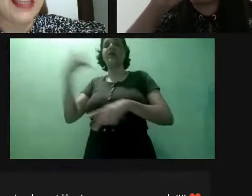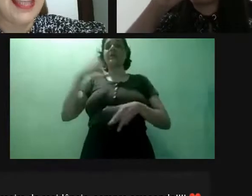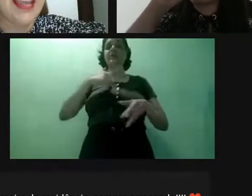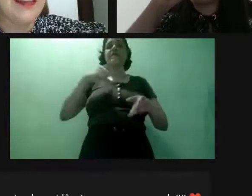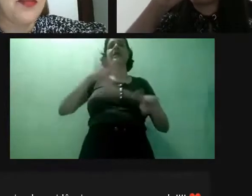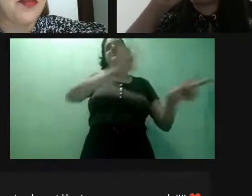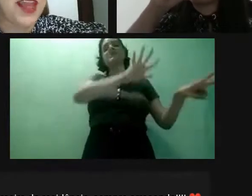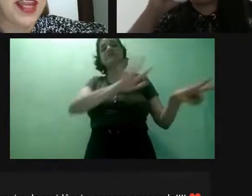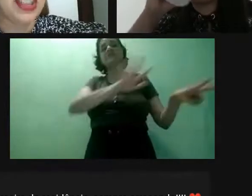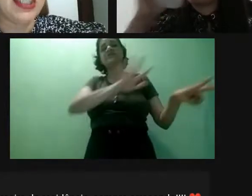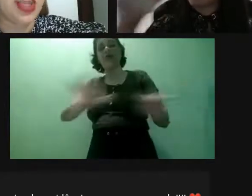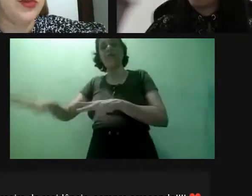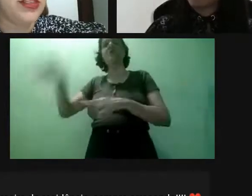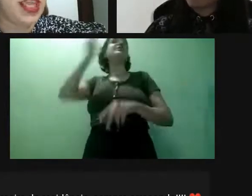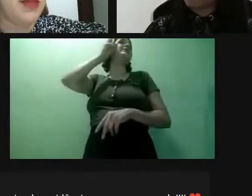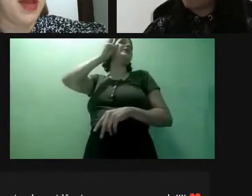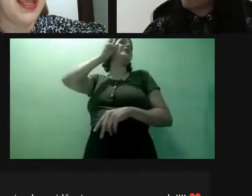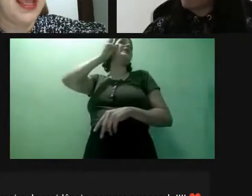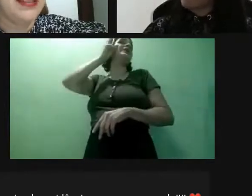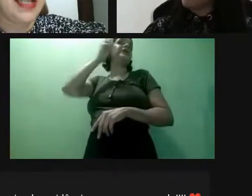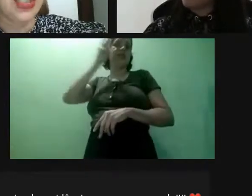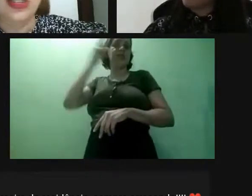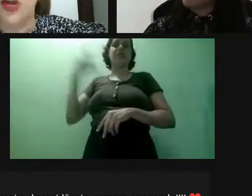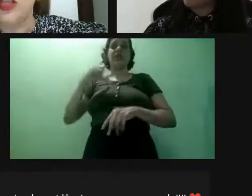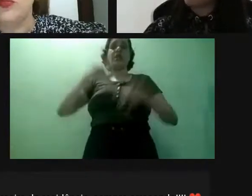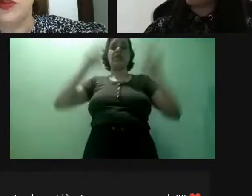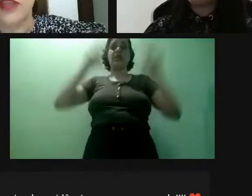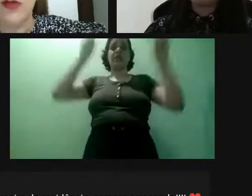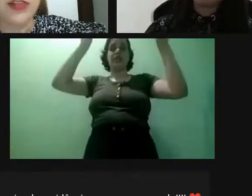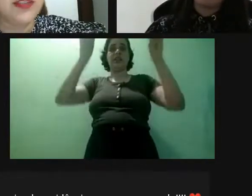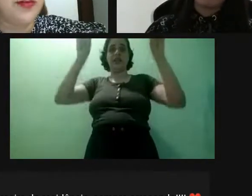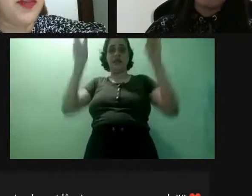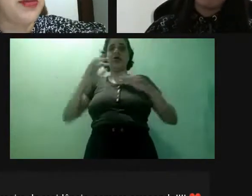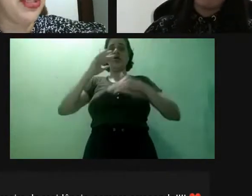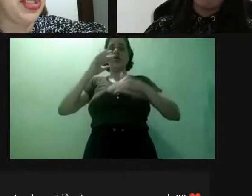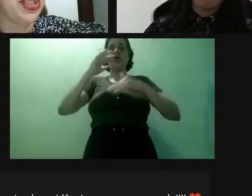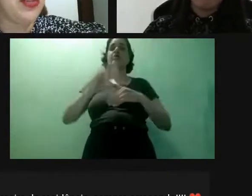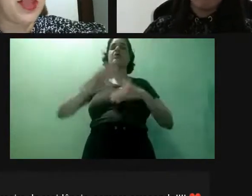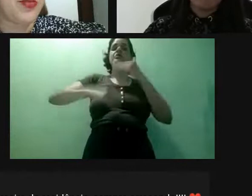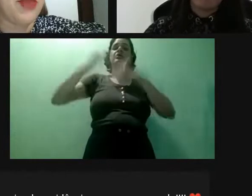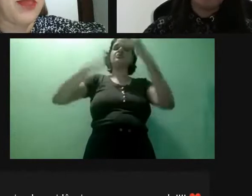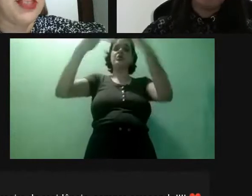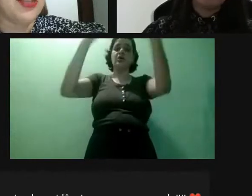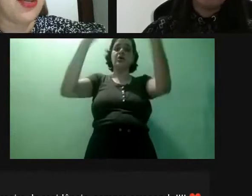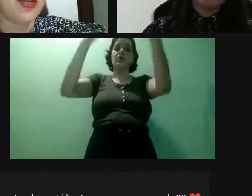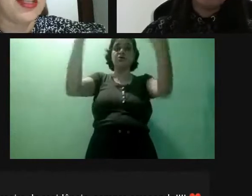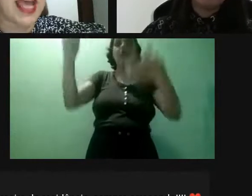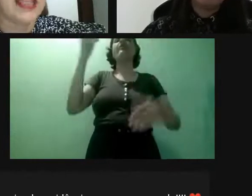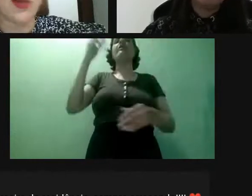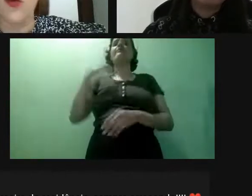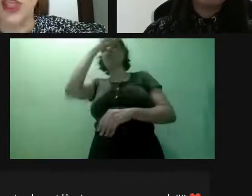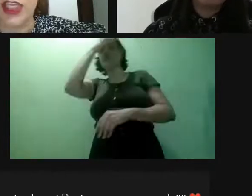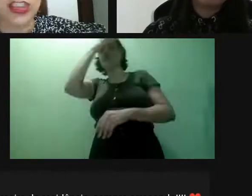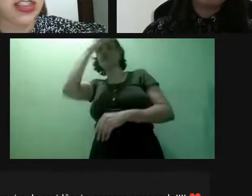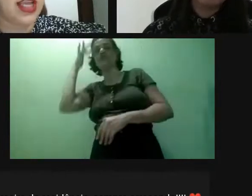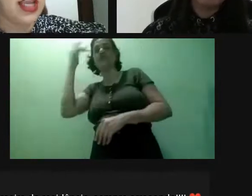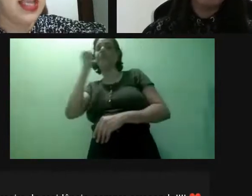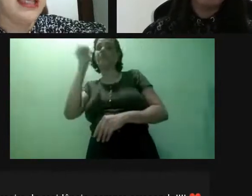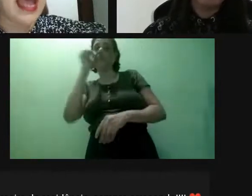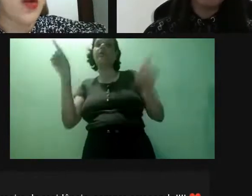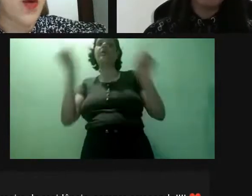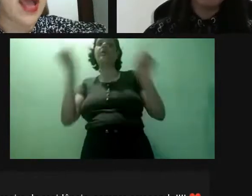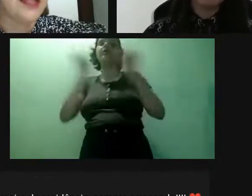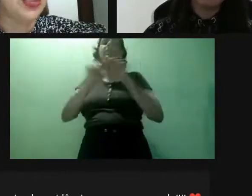Protagonistas. Terça-feira, a gente tem o tema Trajetória do Protagonismo Feminino, Depoimento, Sororidade e